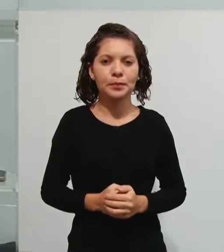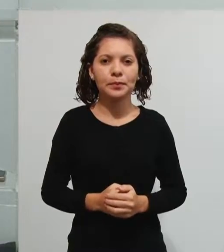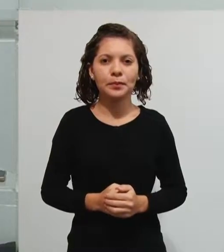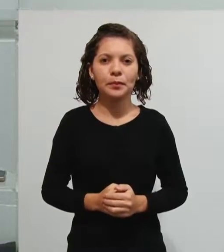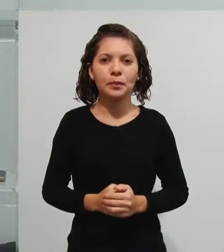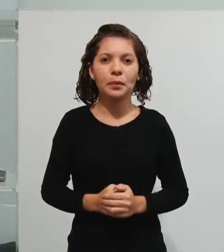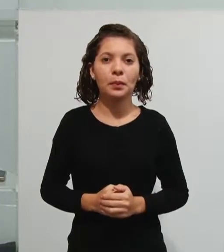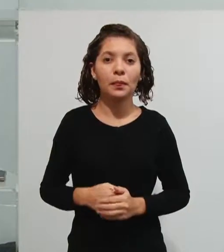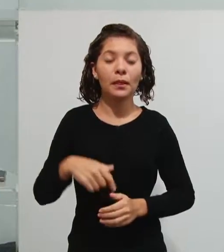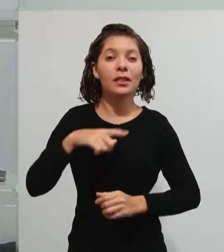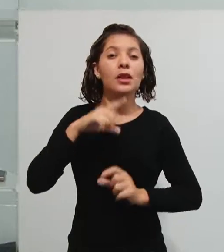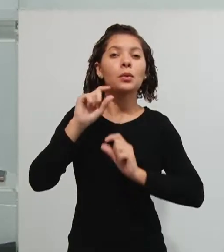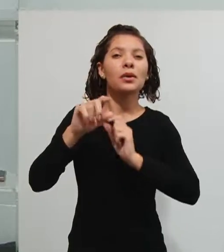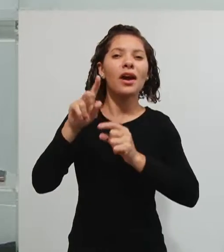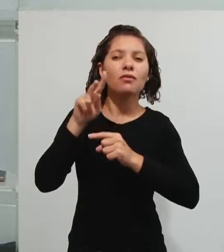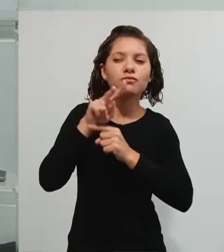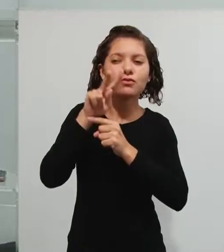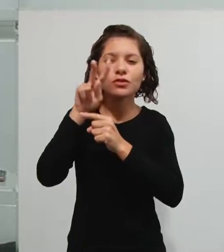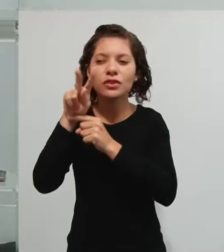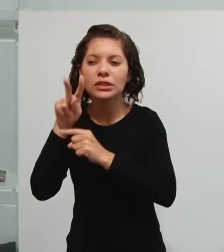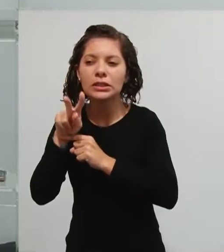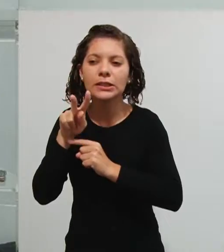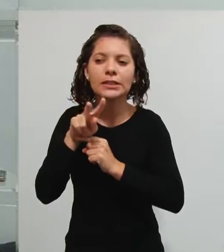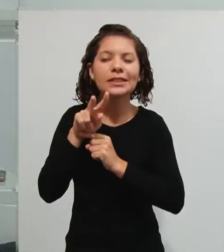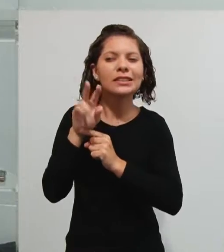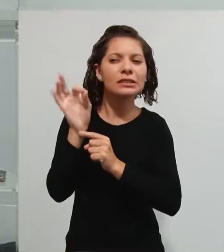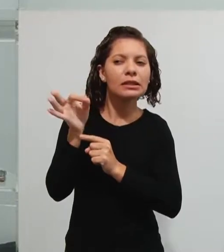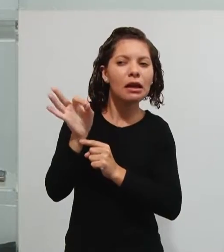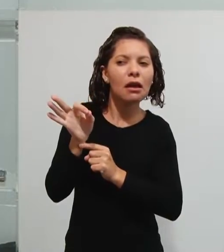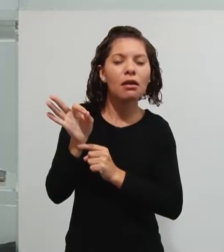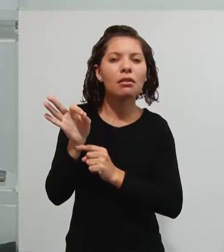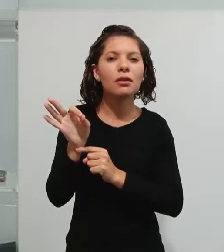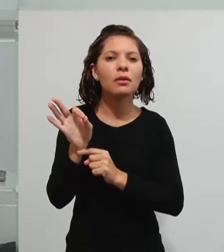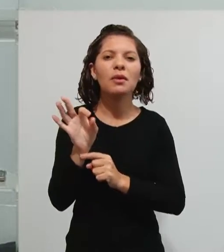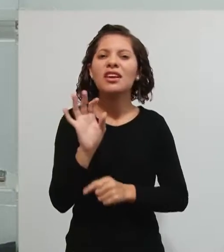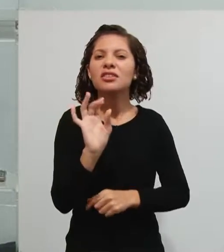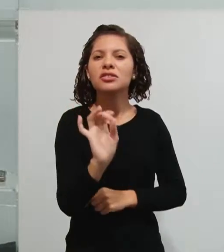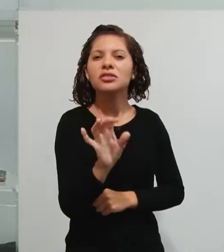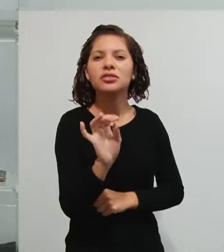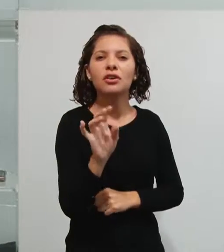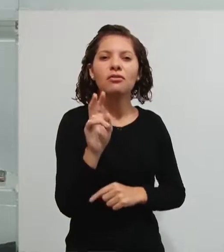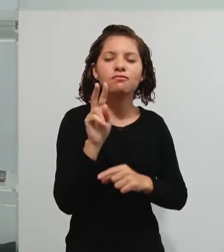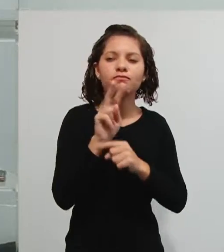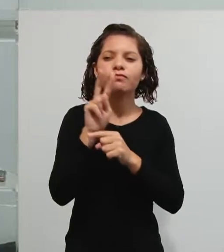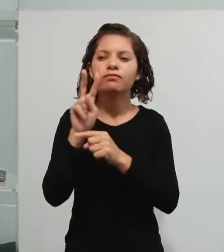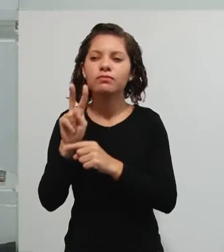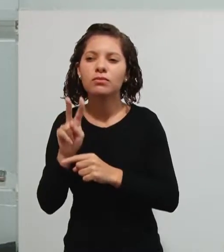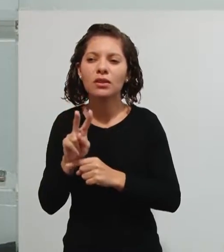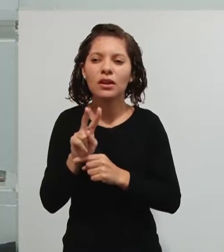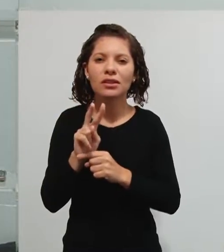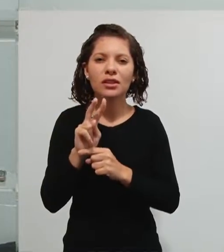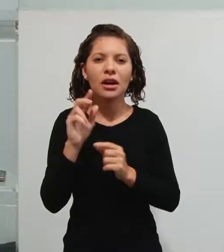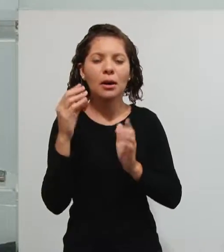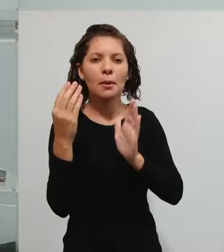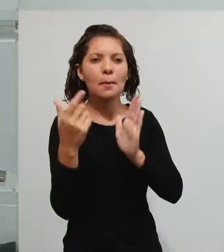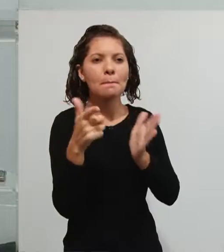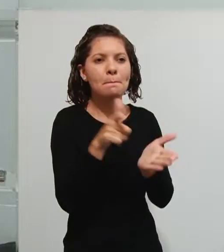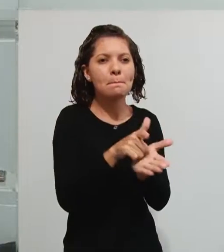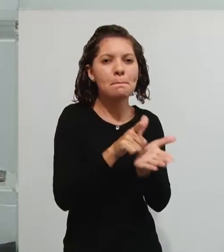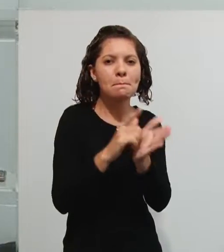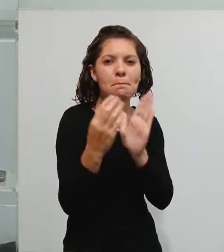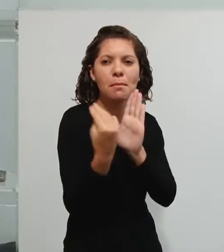ter a fiscalização dos nossos atos. E não é fiscalização escrita no orçamento, é fiscalização